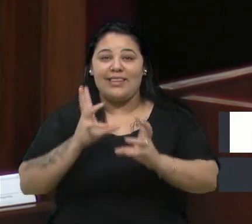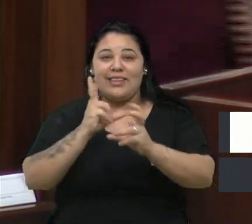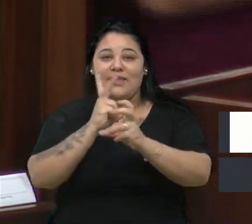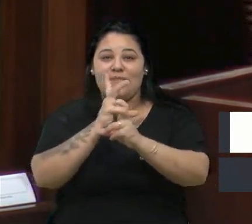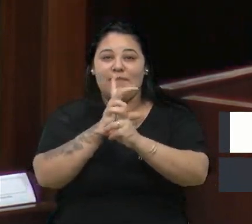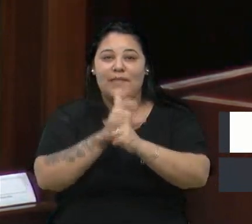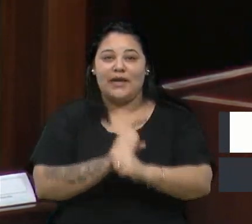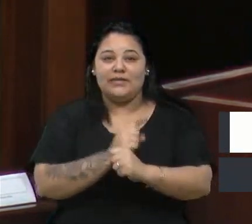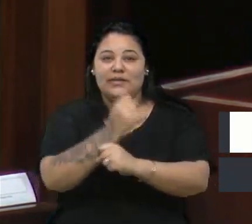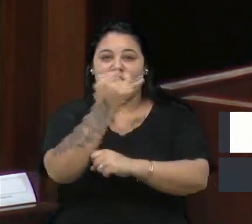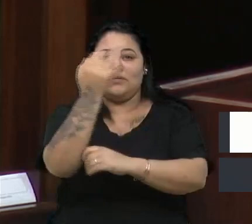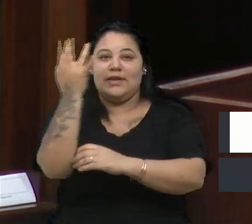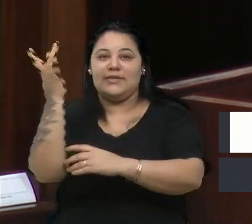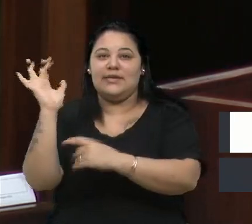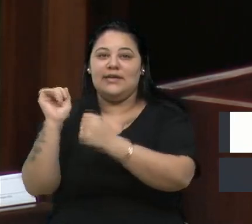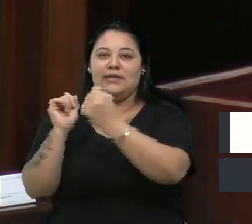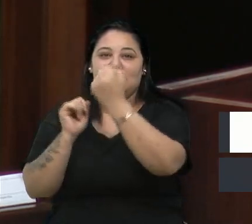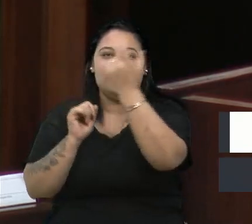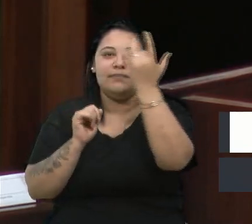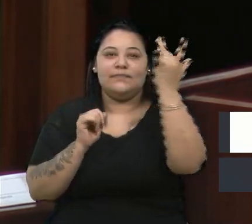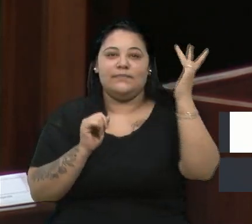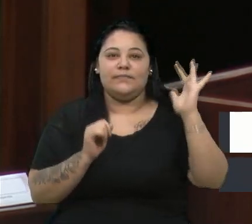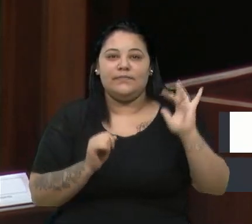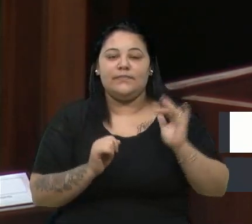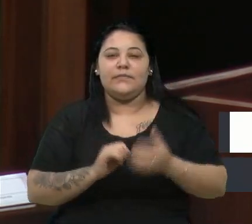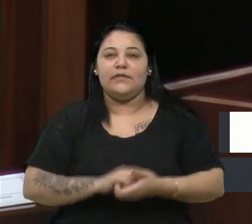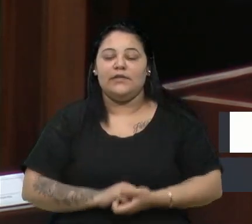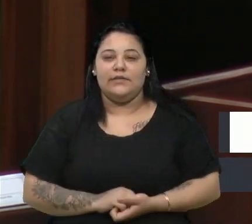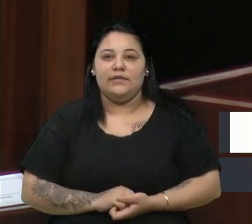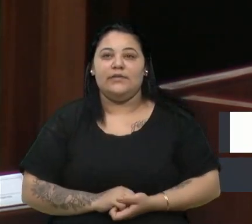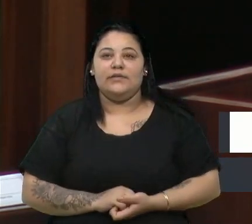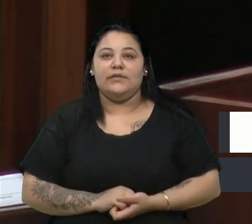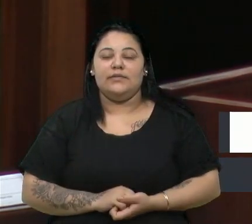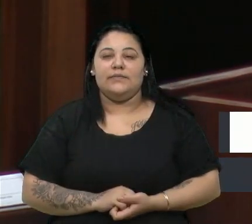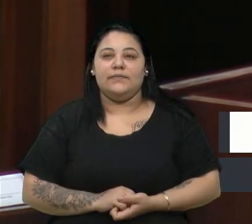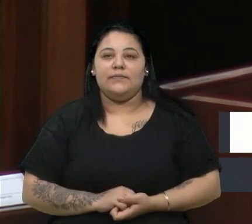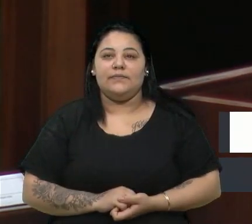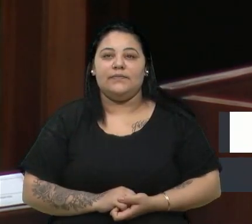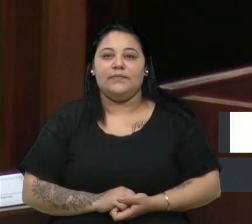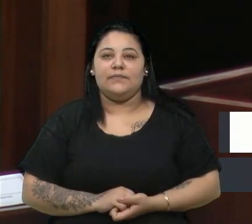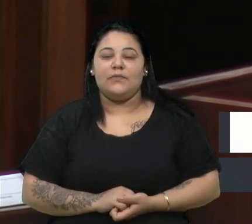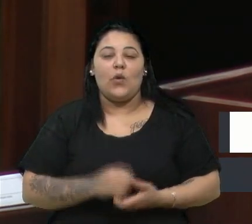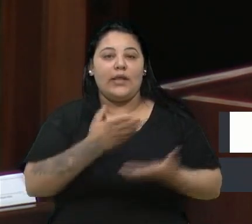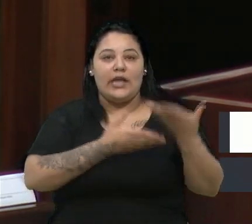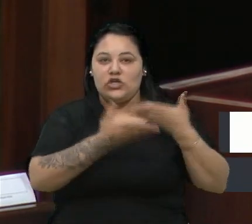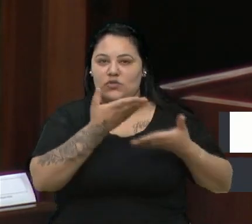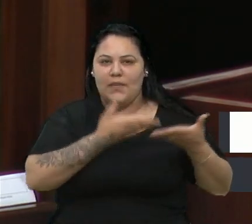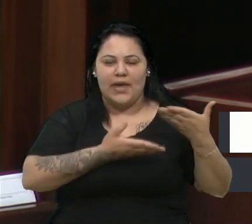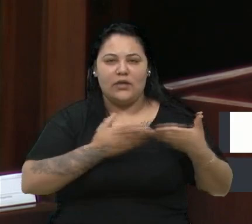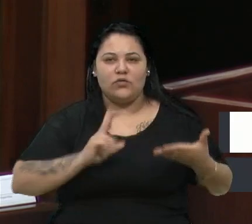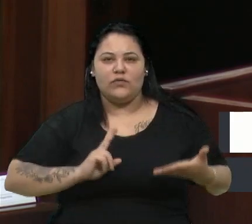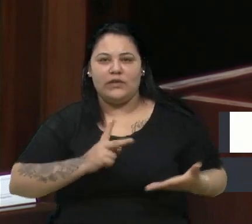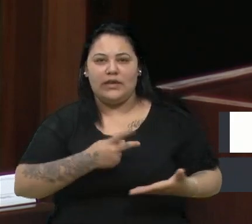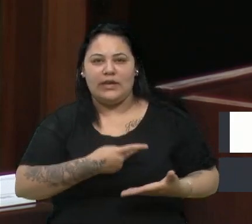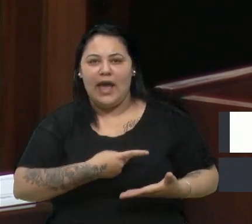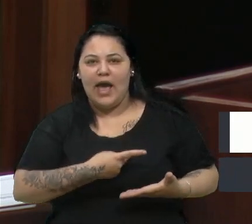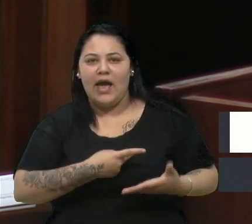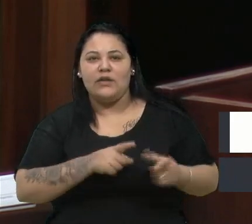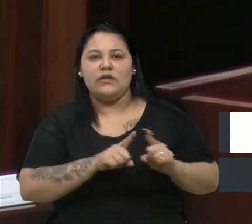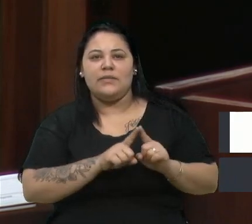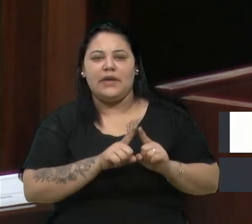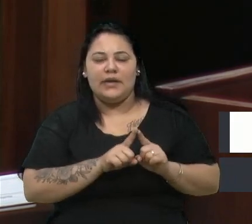silvestres, sobre o recolhimento, transporte, atendimento veterinário